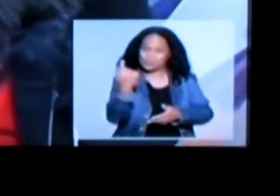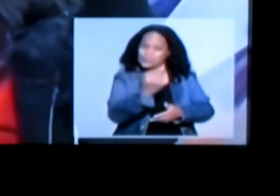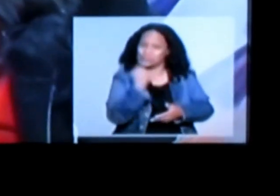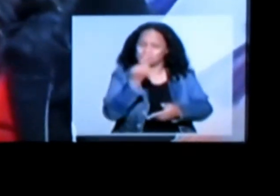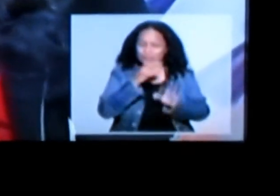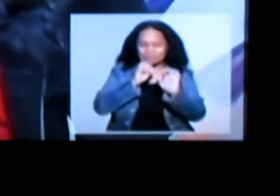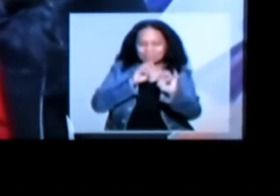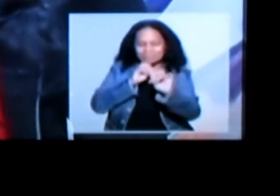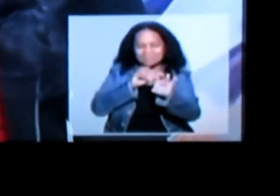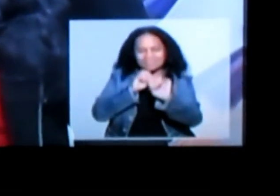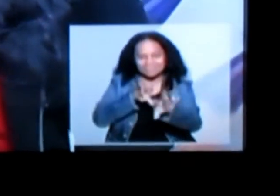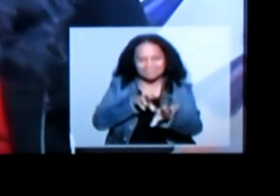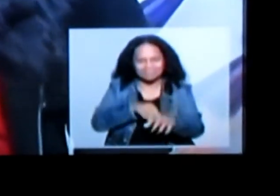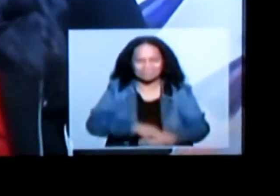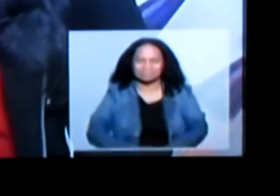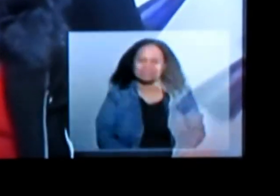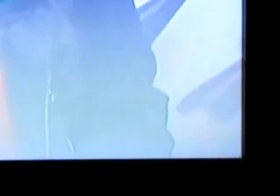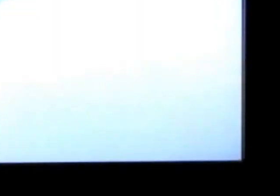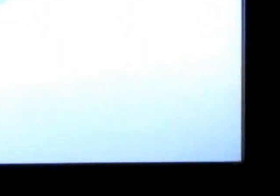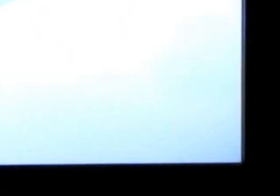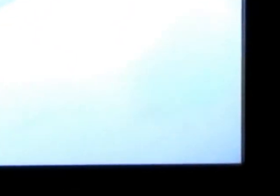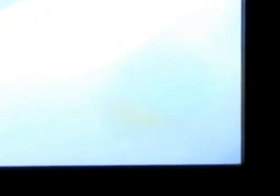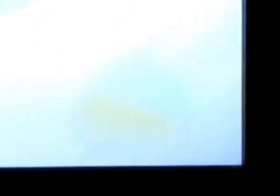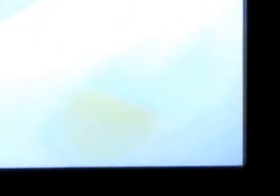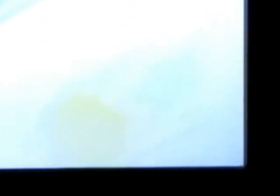meu, o nosso Educação.